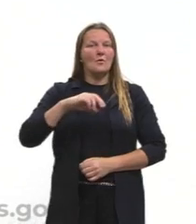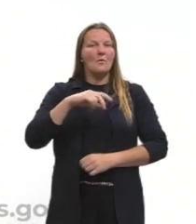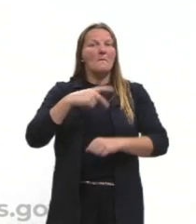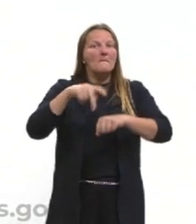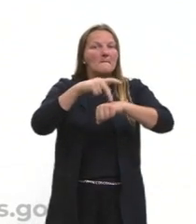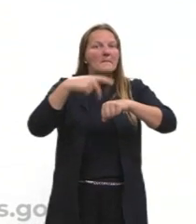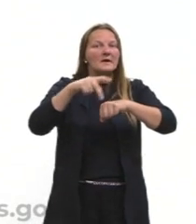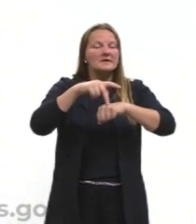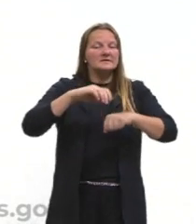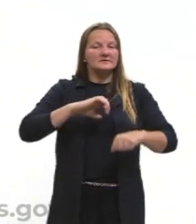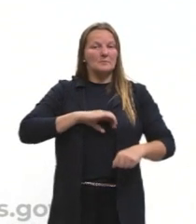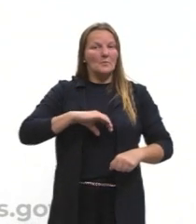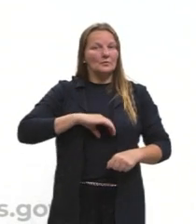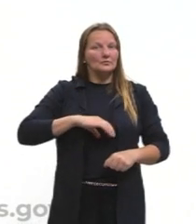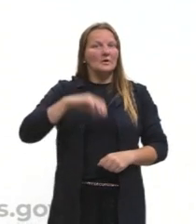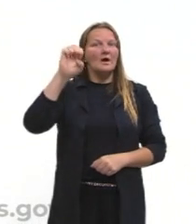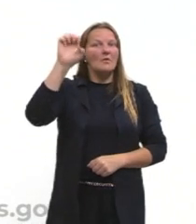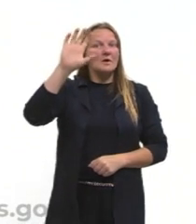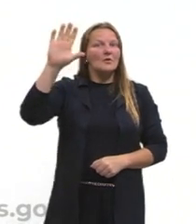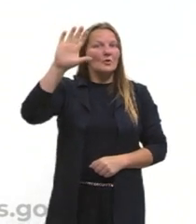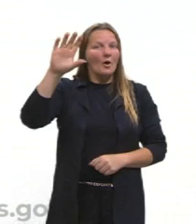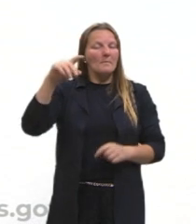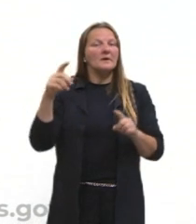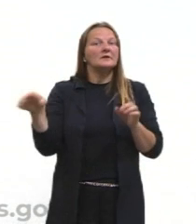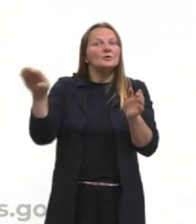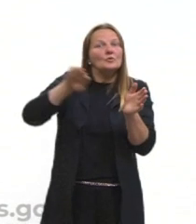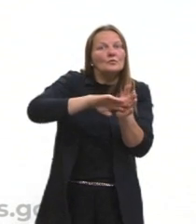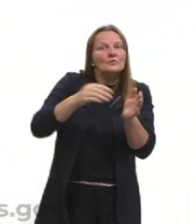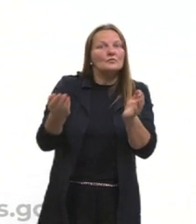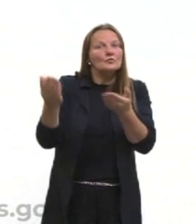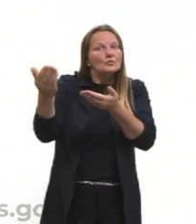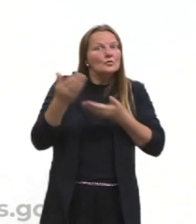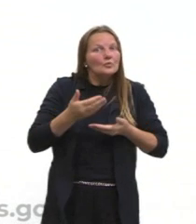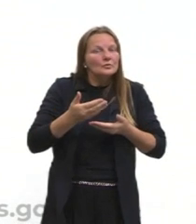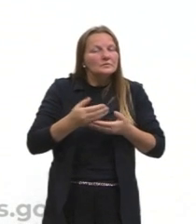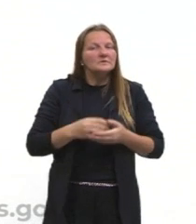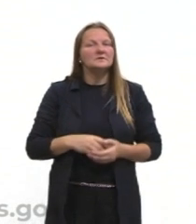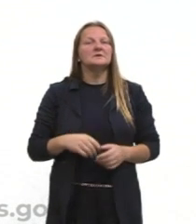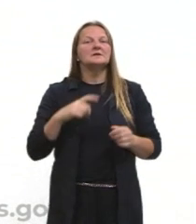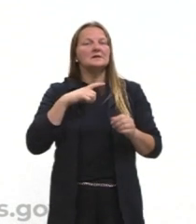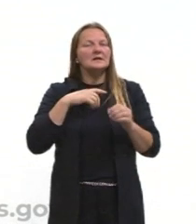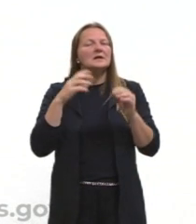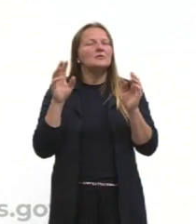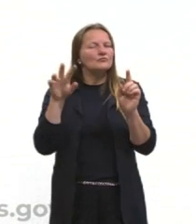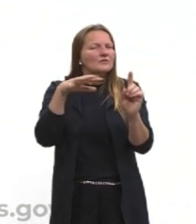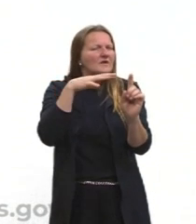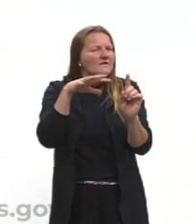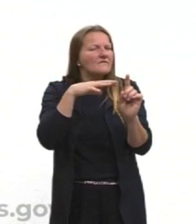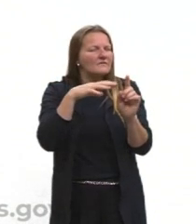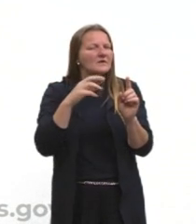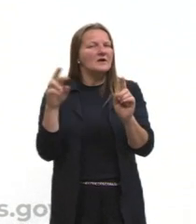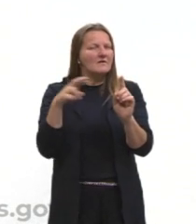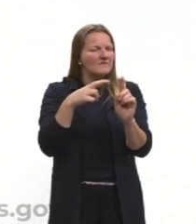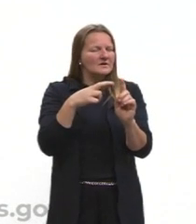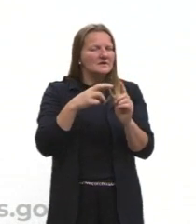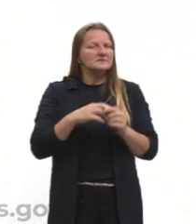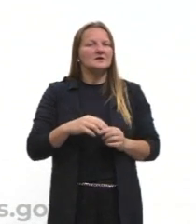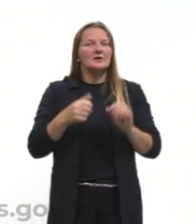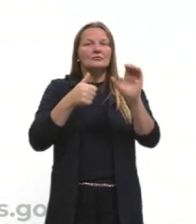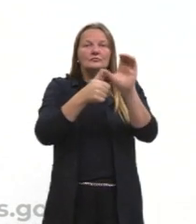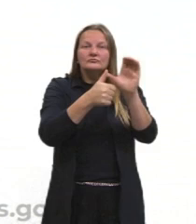Por europeus tem a ver com o cristianismo Mas se a gente vai indo mais além né mais para trás na história